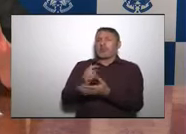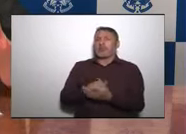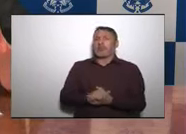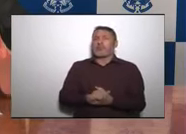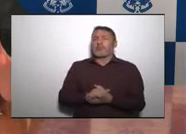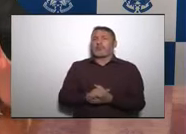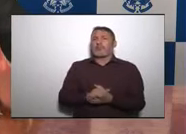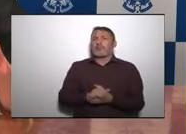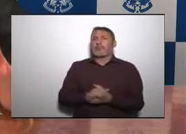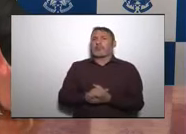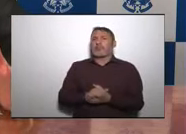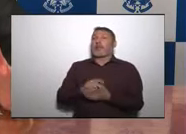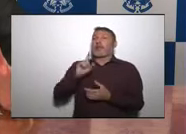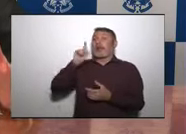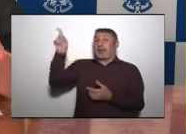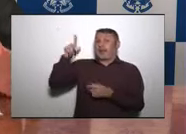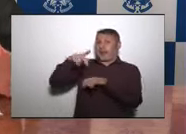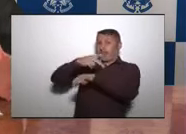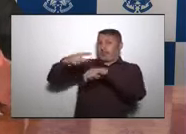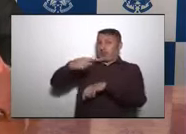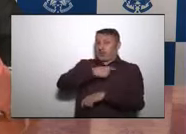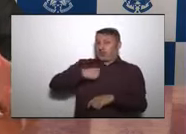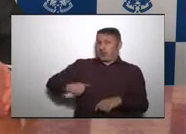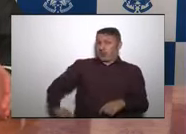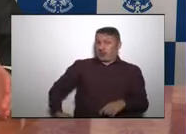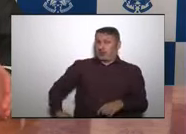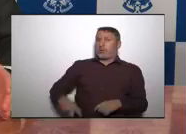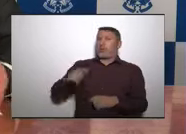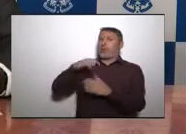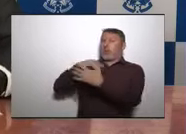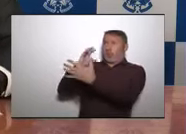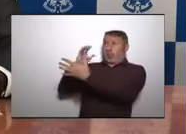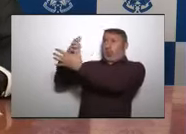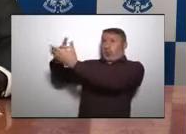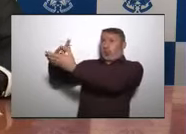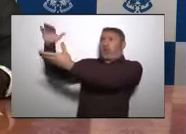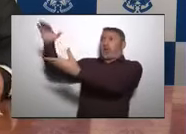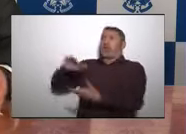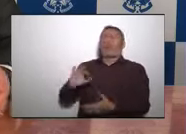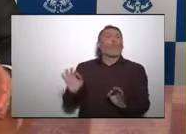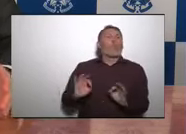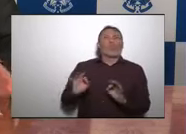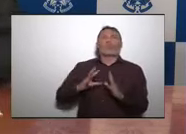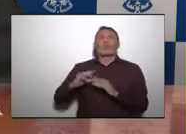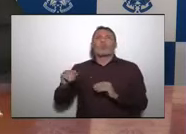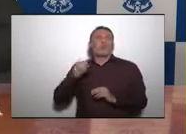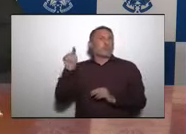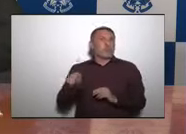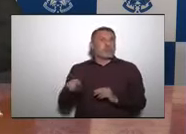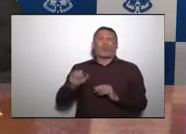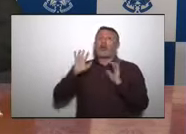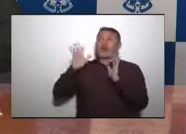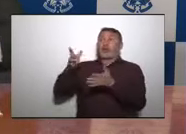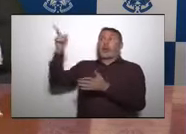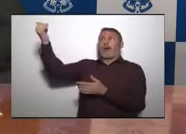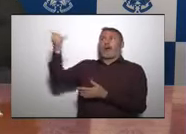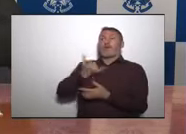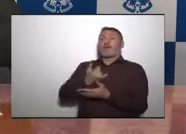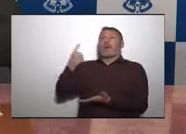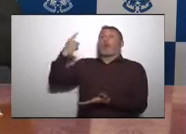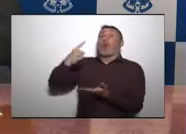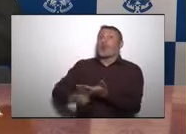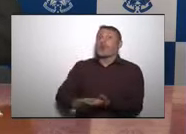o fornecedor chinês tem compromisso de, em 7 dias, mandar para nós, tá certo? Assim, Segundo ele, teve um problema,